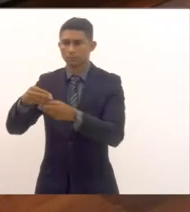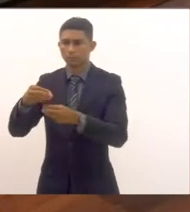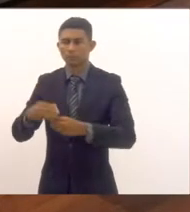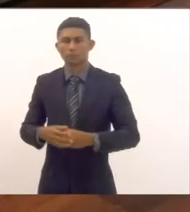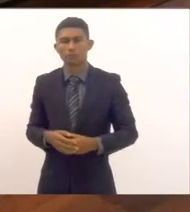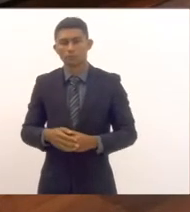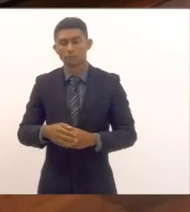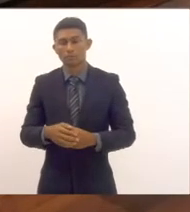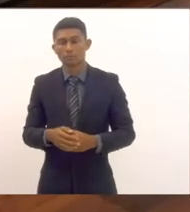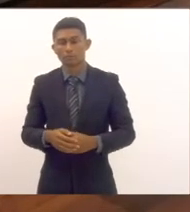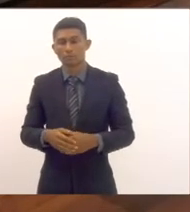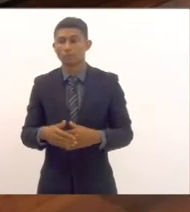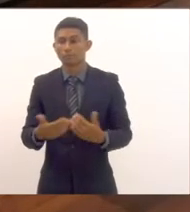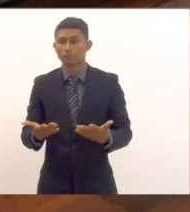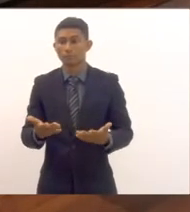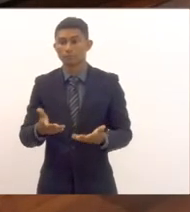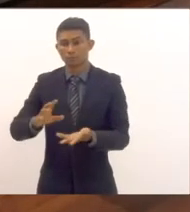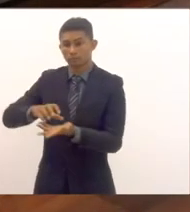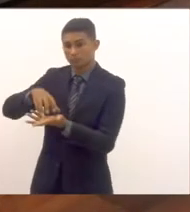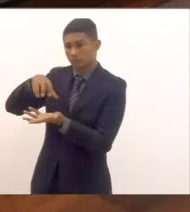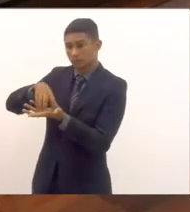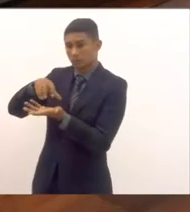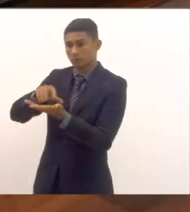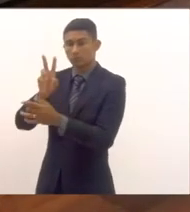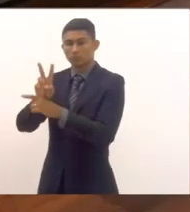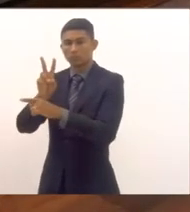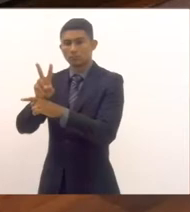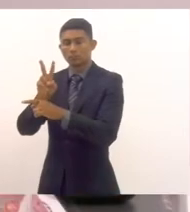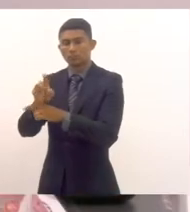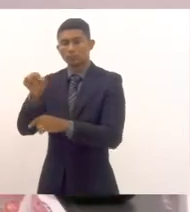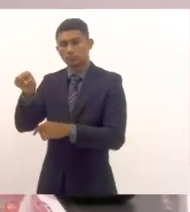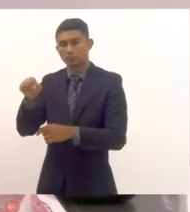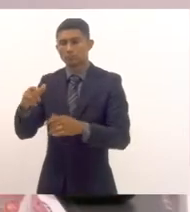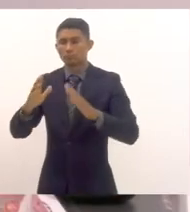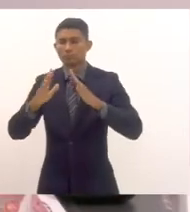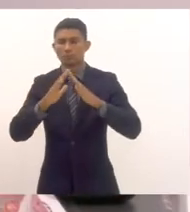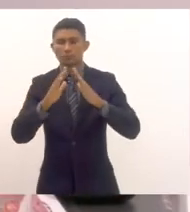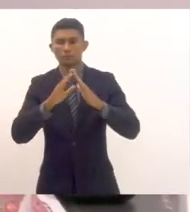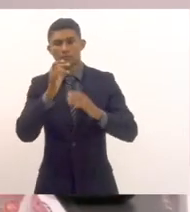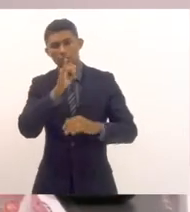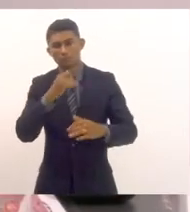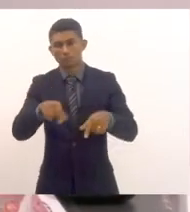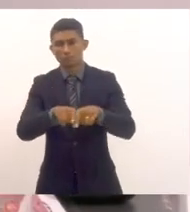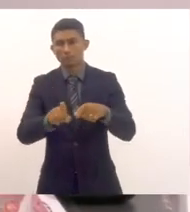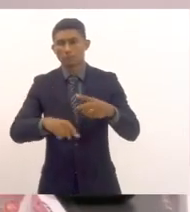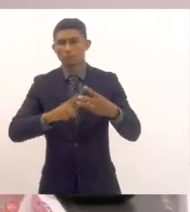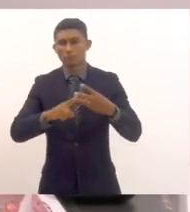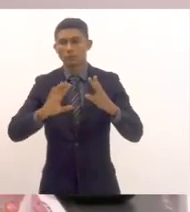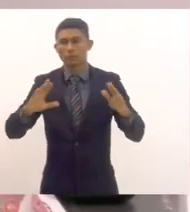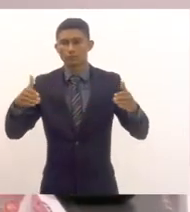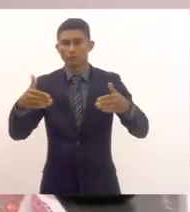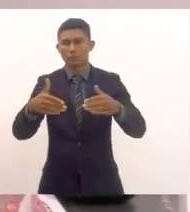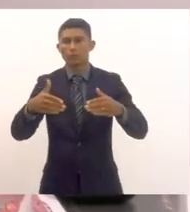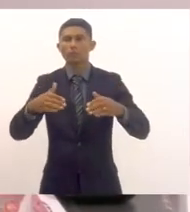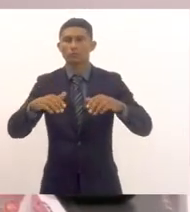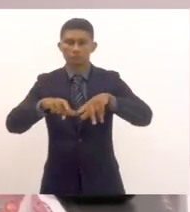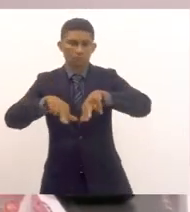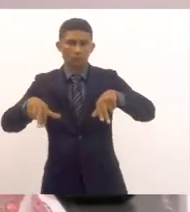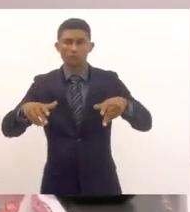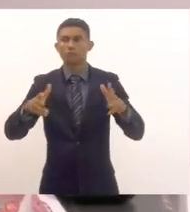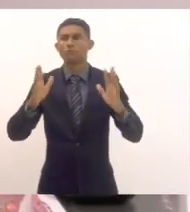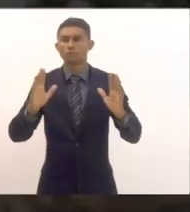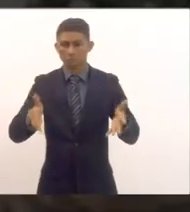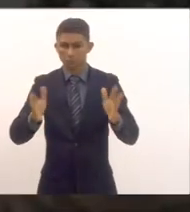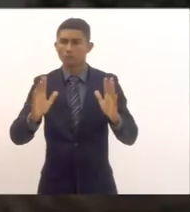toda a produção do Observatório dos trens da cada Fluminense e do Fórum de mobilidade já estão